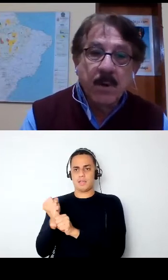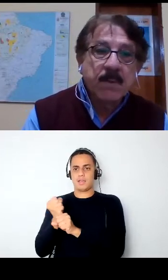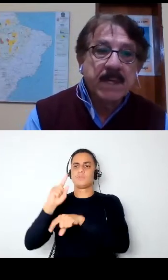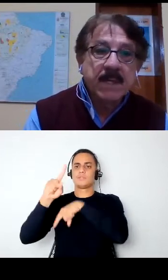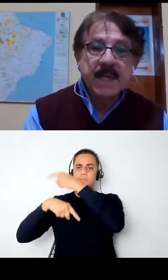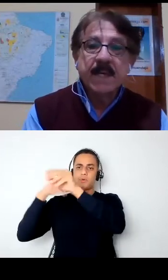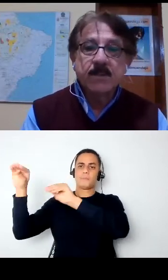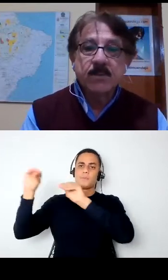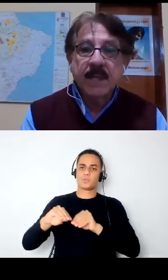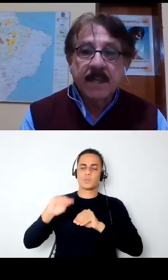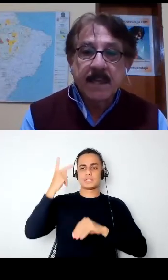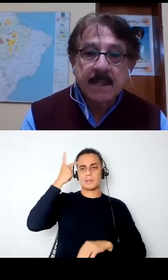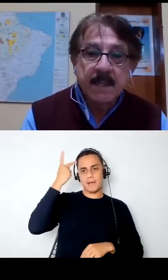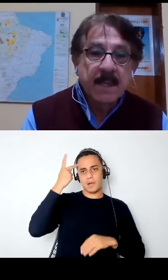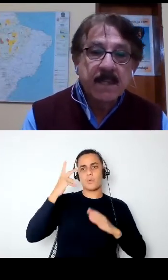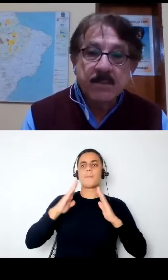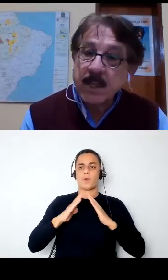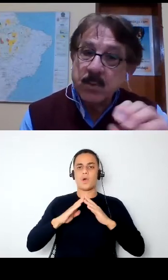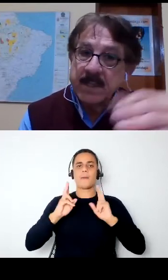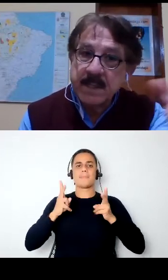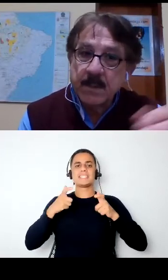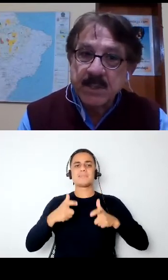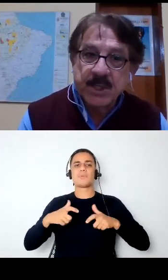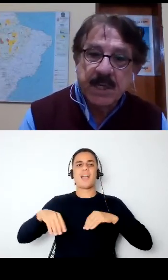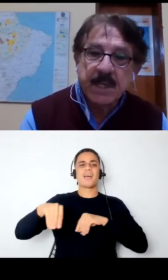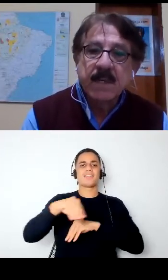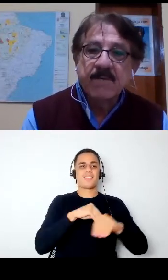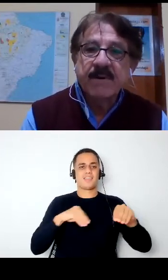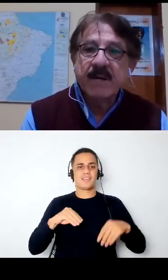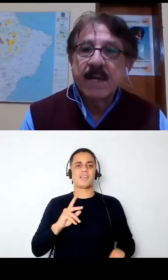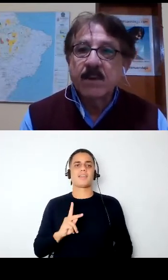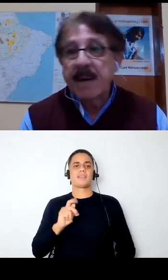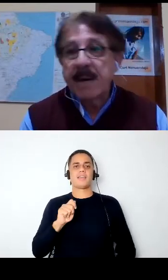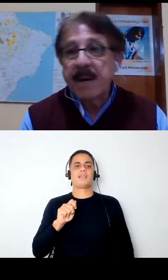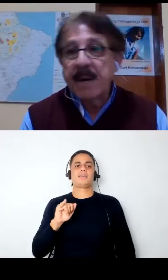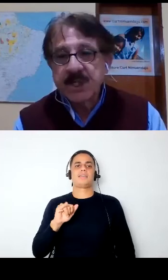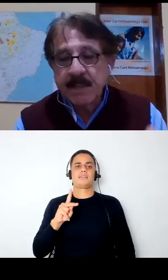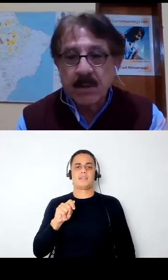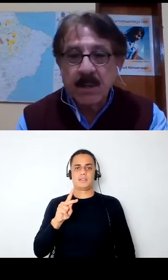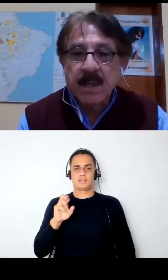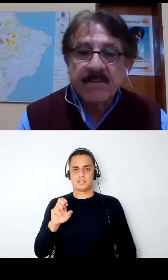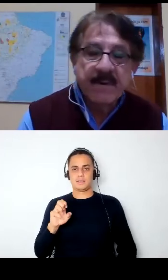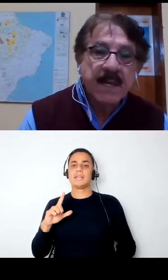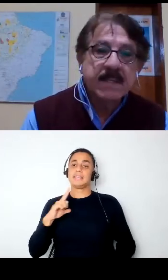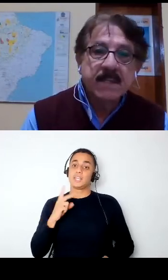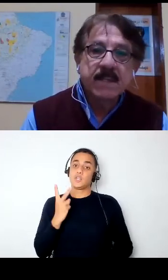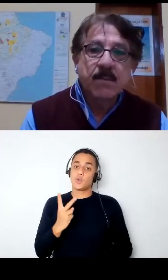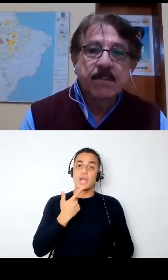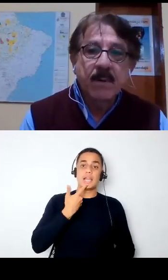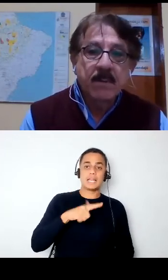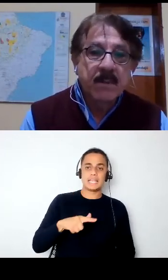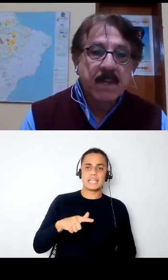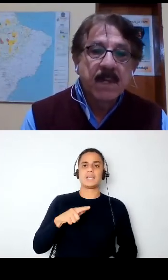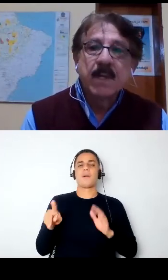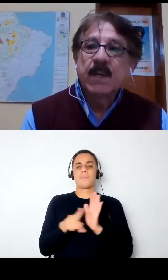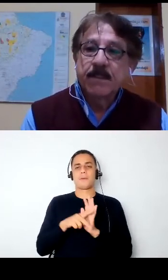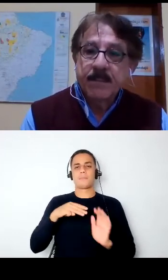e moram ali em terras dos Caingangue. Então, tem 2 línguas G faladas, ou macro-G, melhor, faladas em São